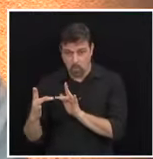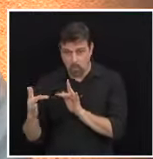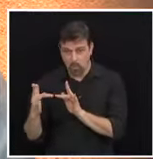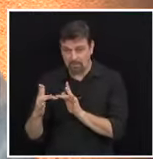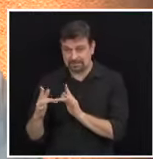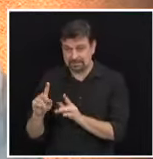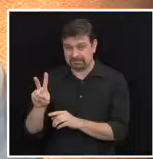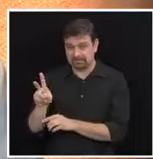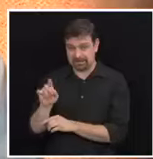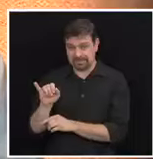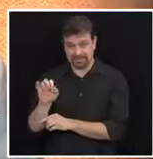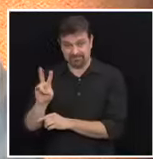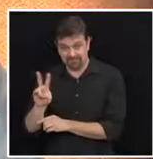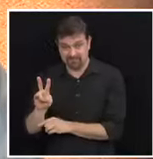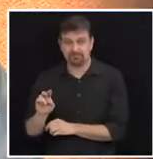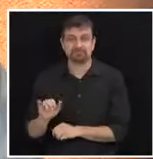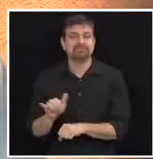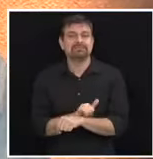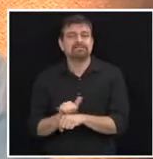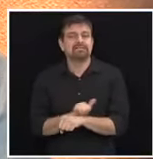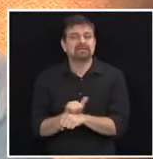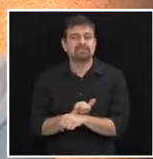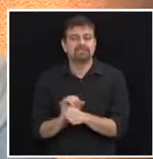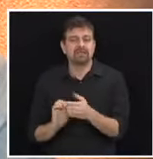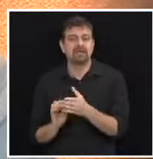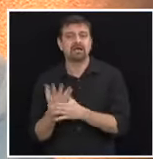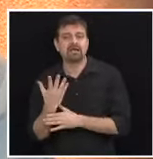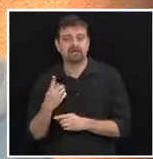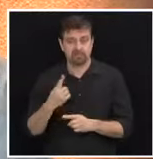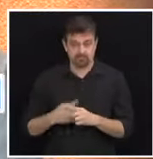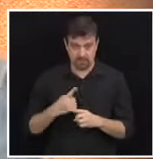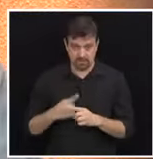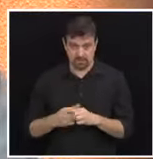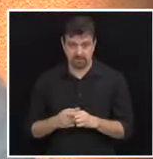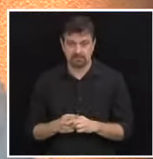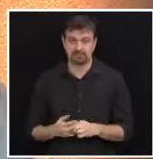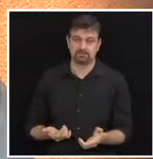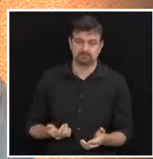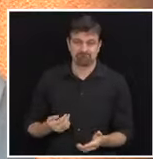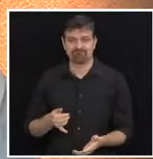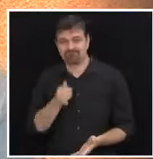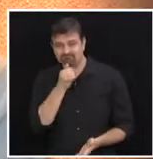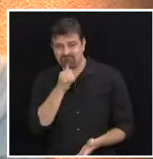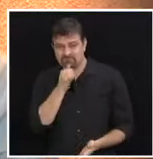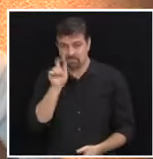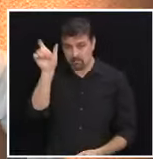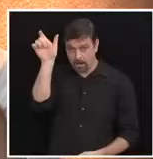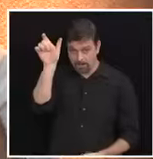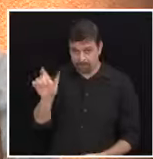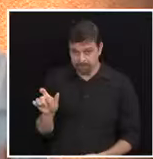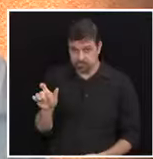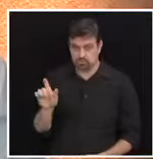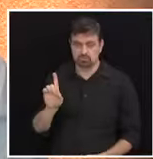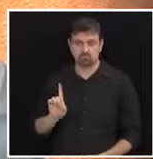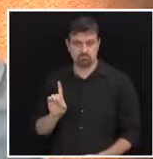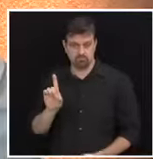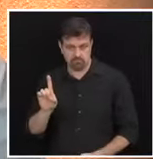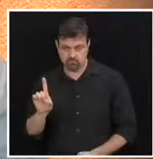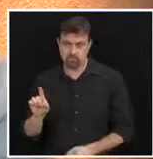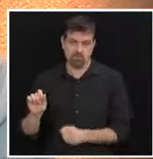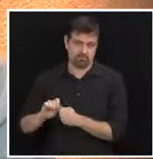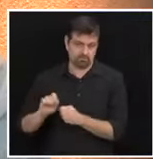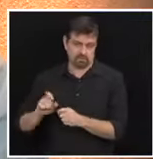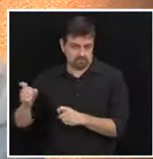PEP, e ela foi desenvolvida para essas situações, ou seja, uma pessoa